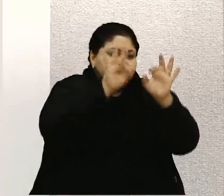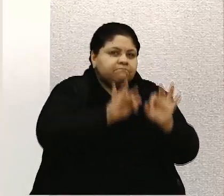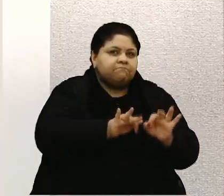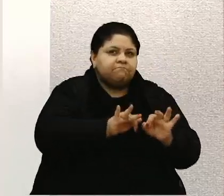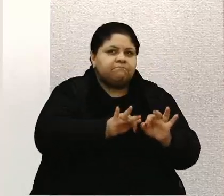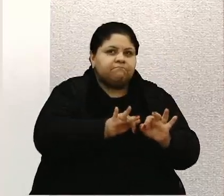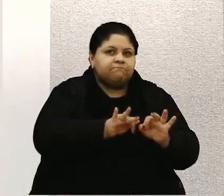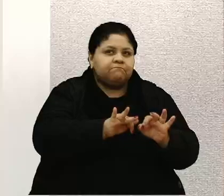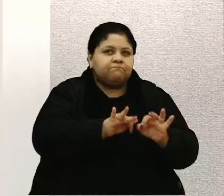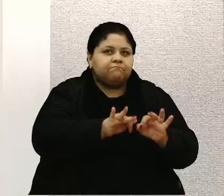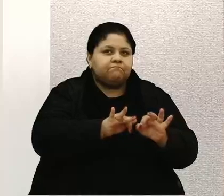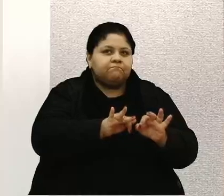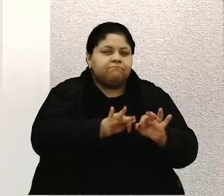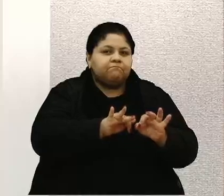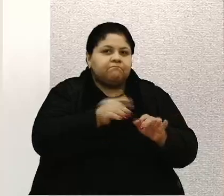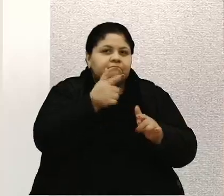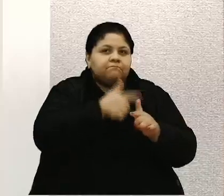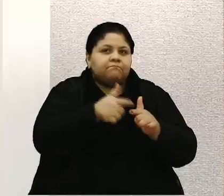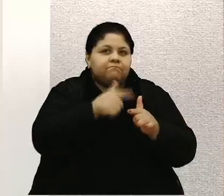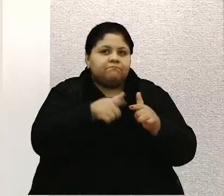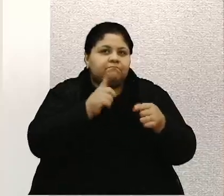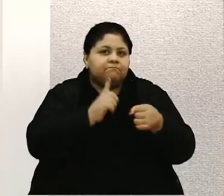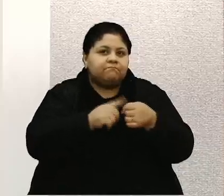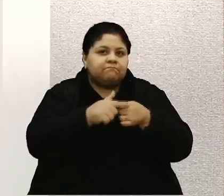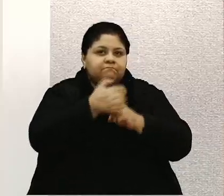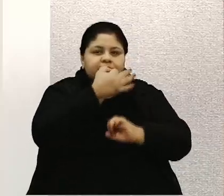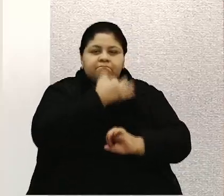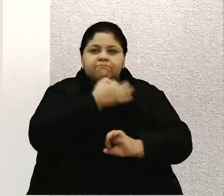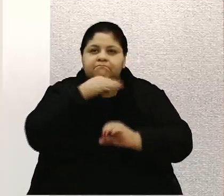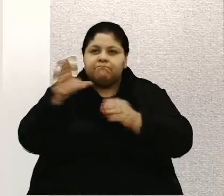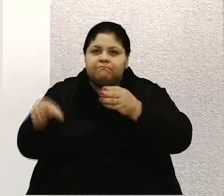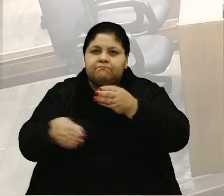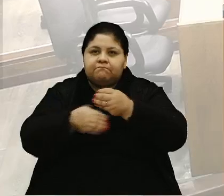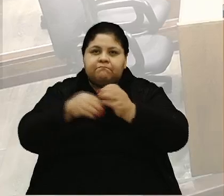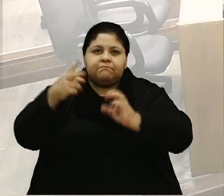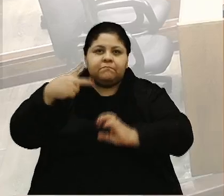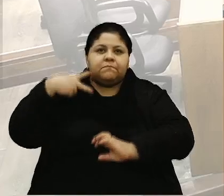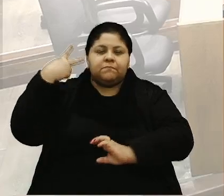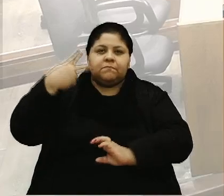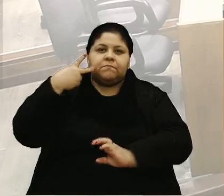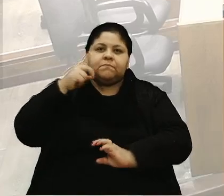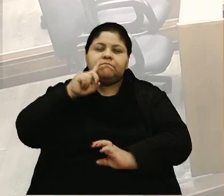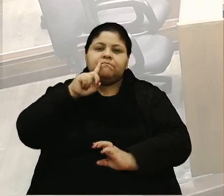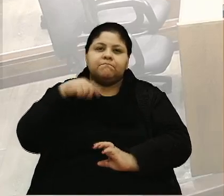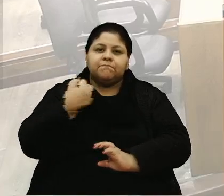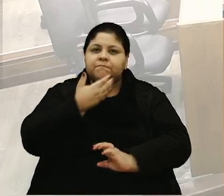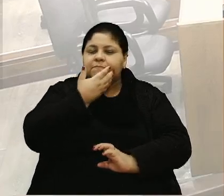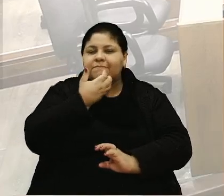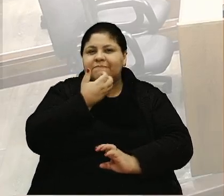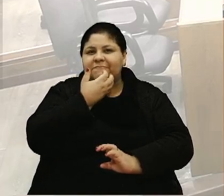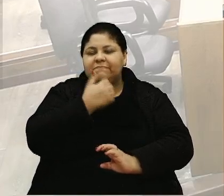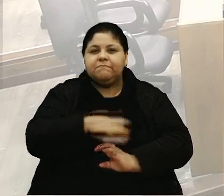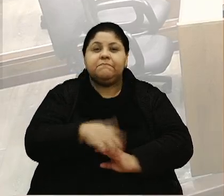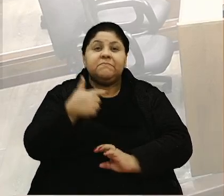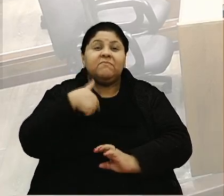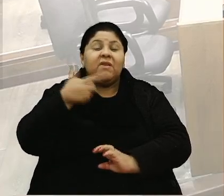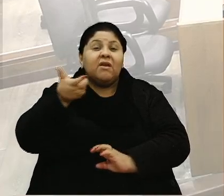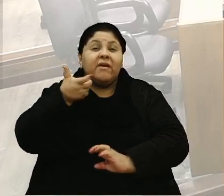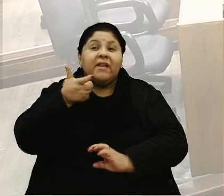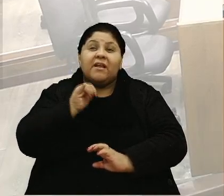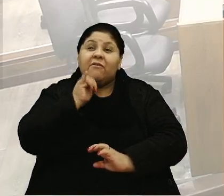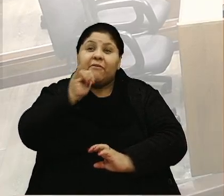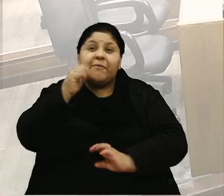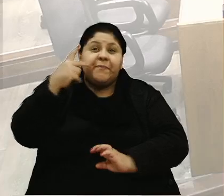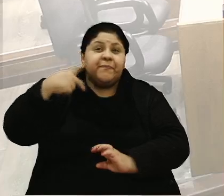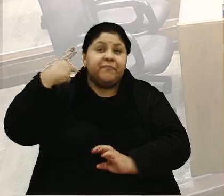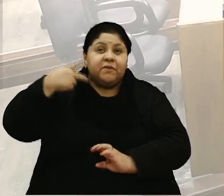um consenso sobre os problemas da cidade de Caxias do Sul. Sua parte, vereadora Gladys. Vereador, eu queria só falar para o